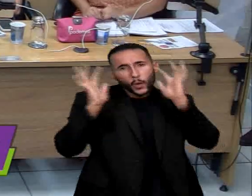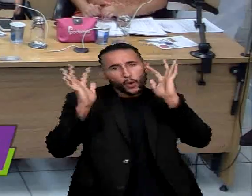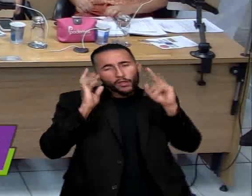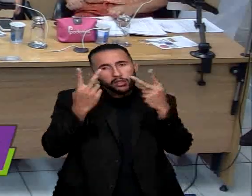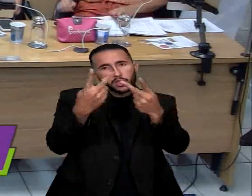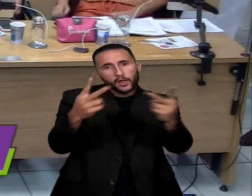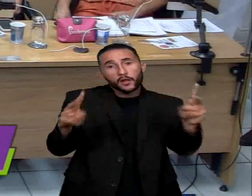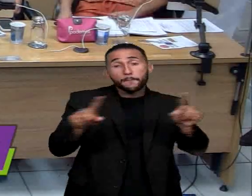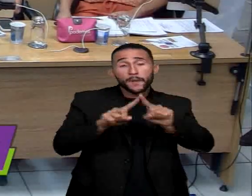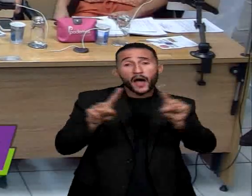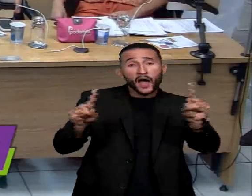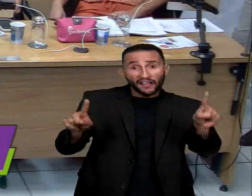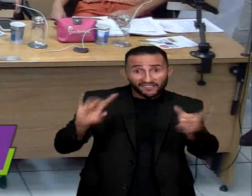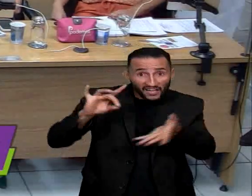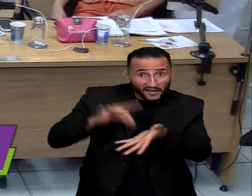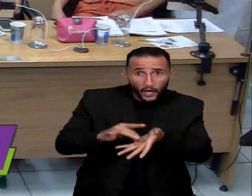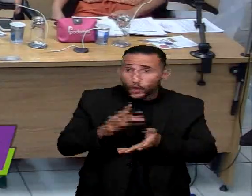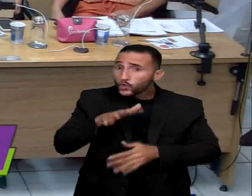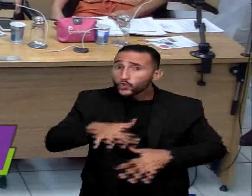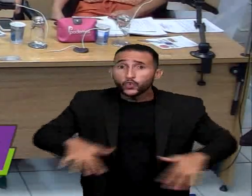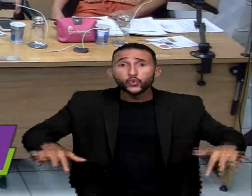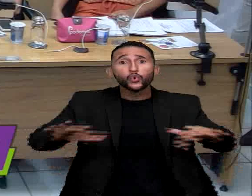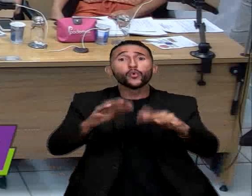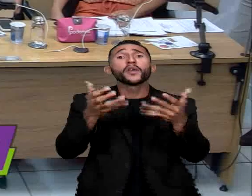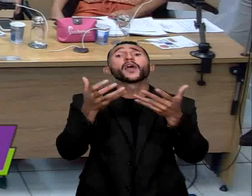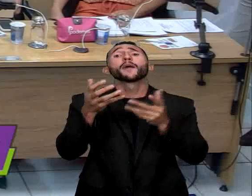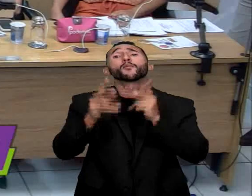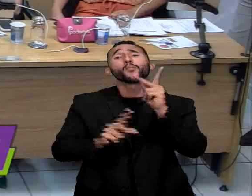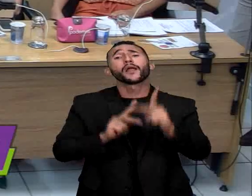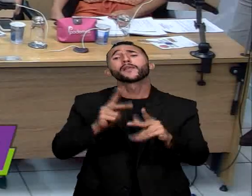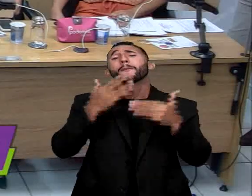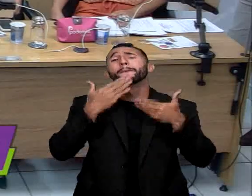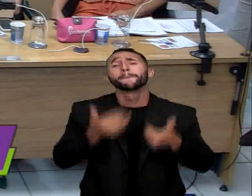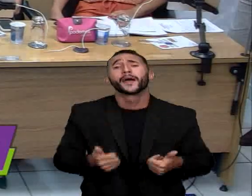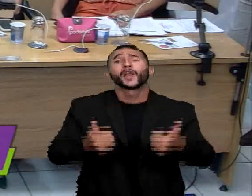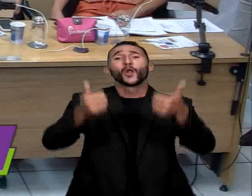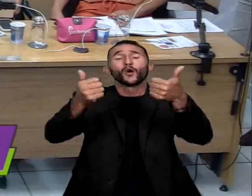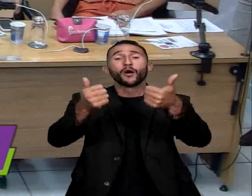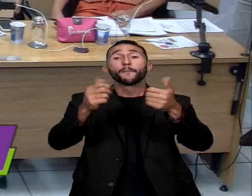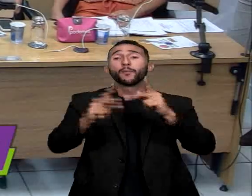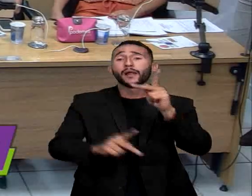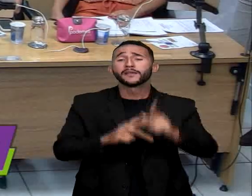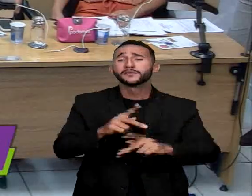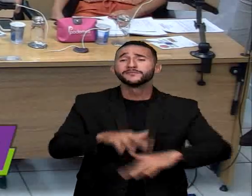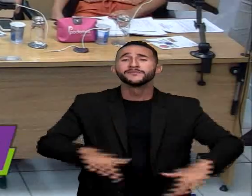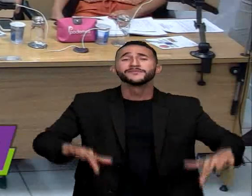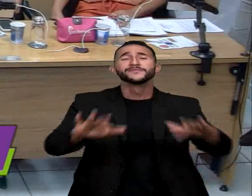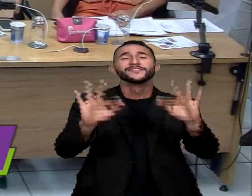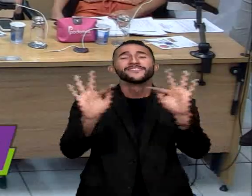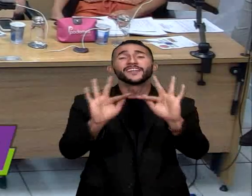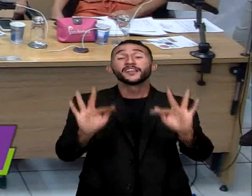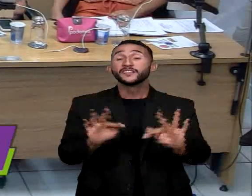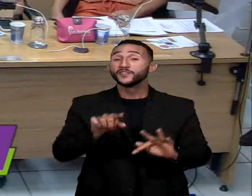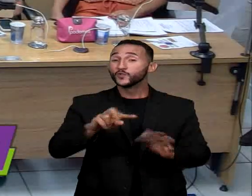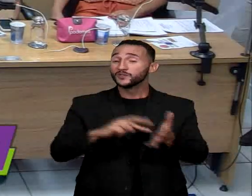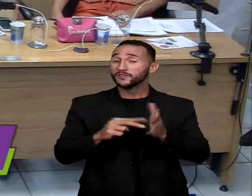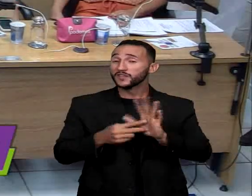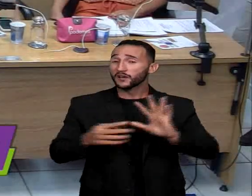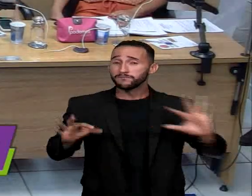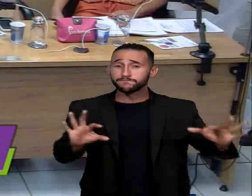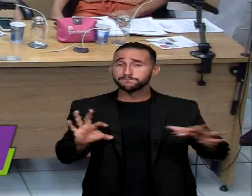mundo quer ver a cidade melhorar e ver a população ficar mais feliz avançar e se desenvolver então isso no Zi